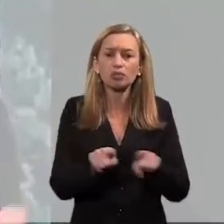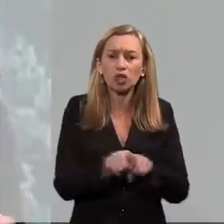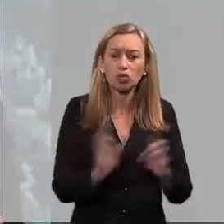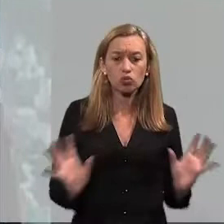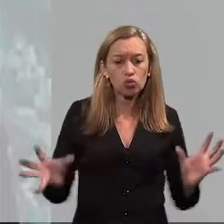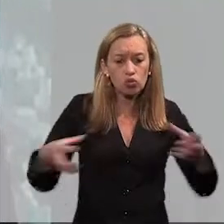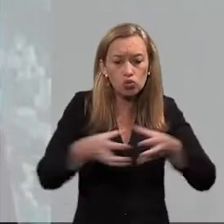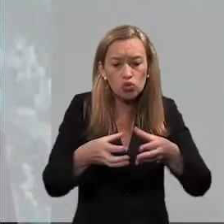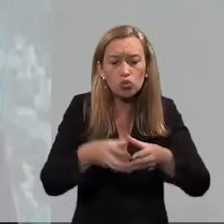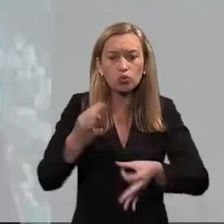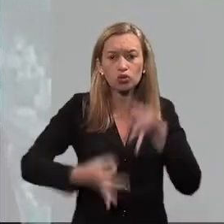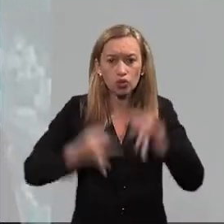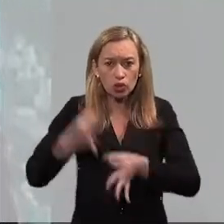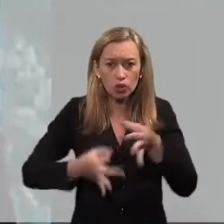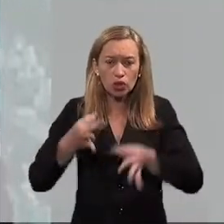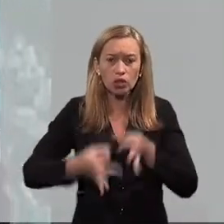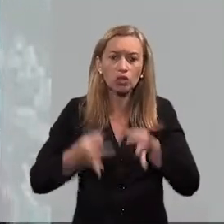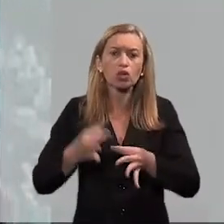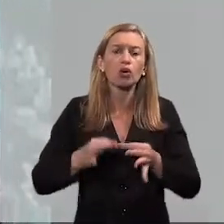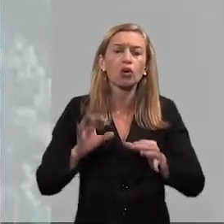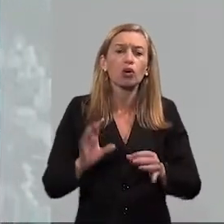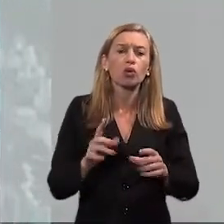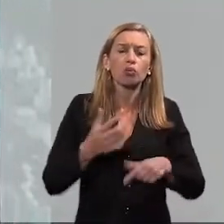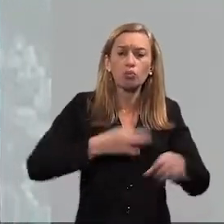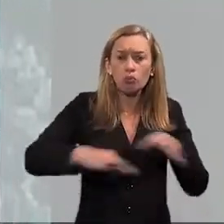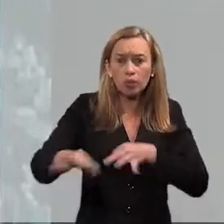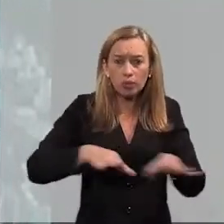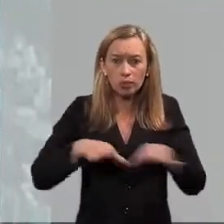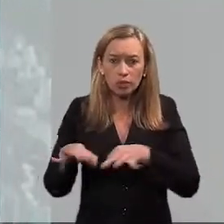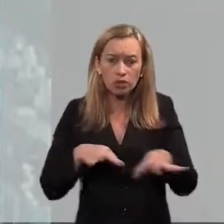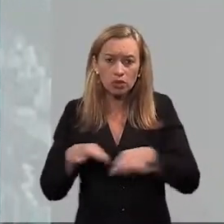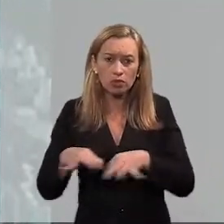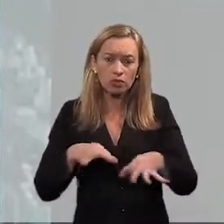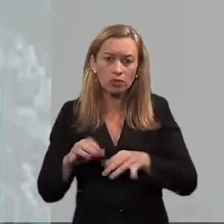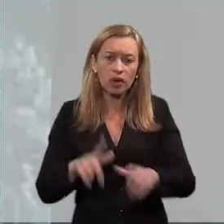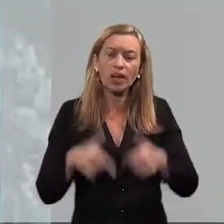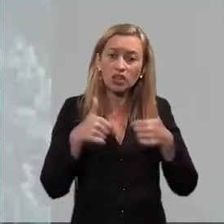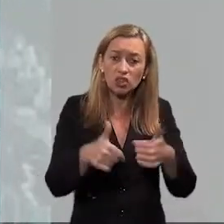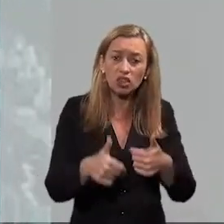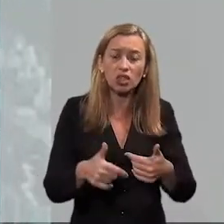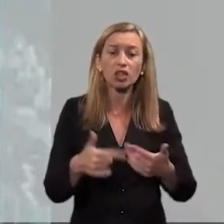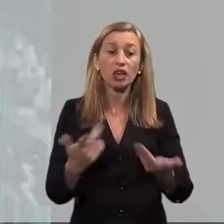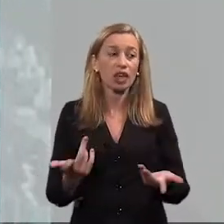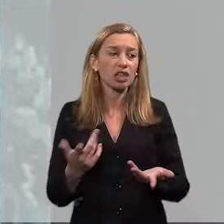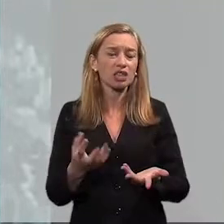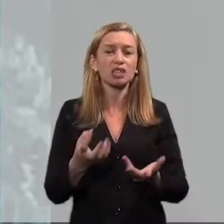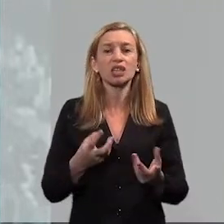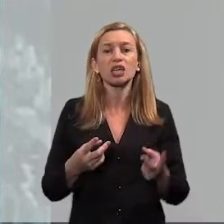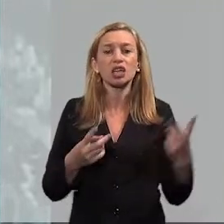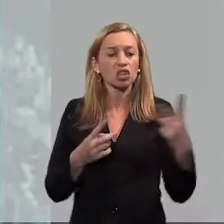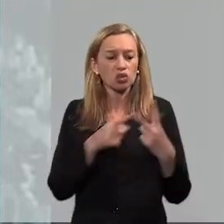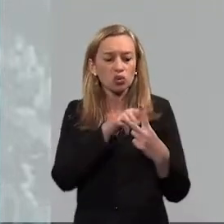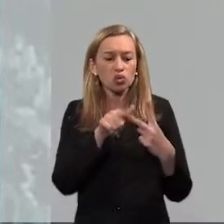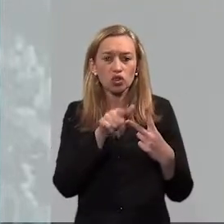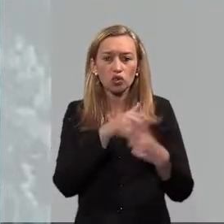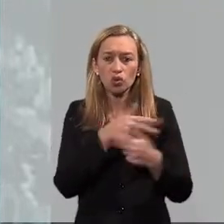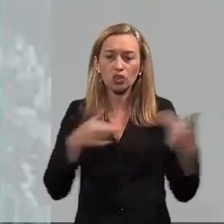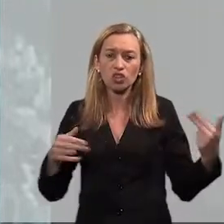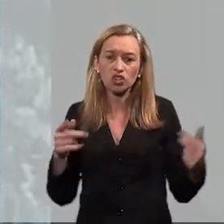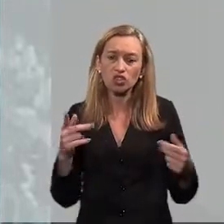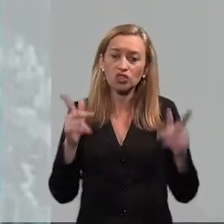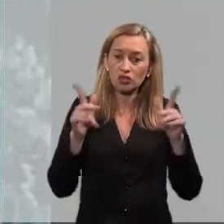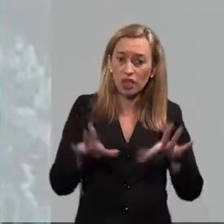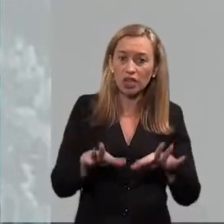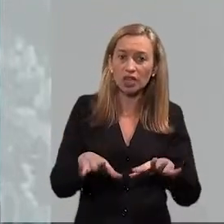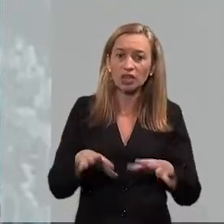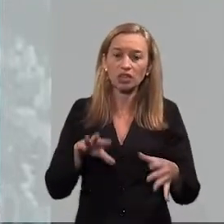corpo do Tribunal de Contas como um todo, um plano de amortização desse regime que ainda não estava segregado. Eles optaram por duas coisas diferentes do que